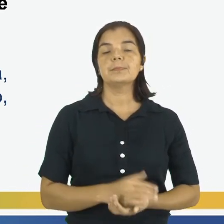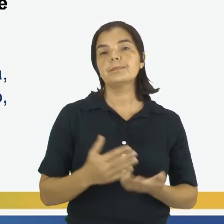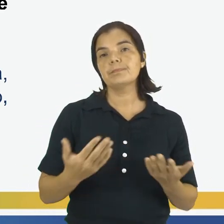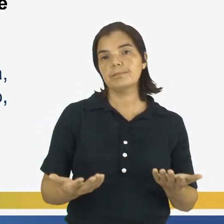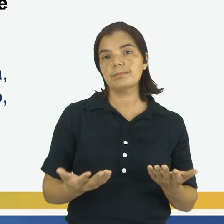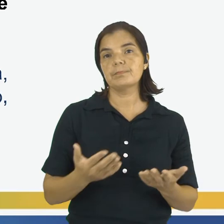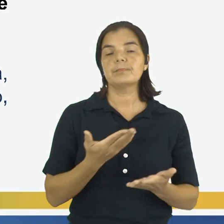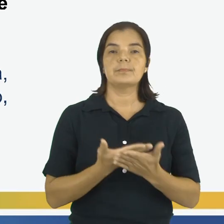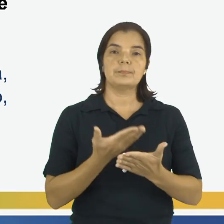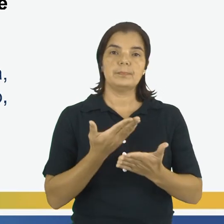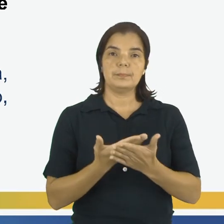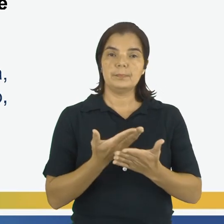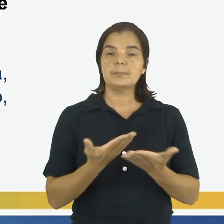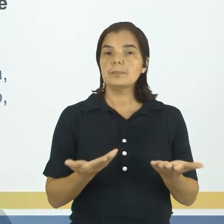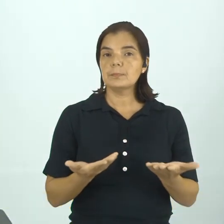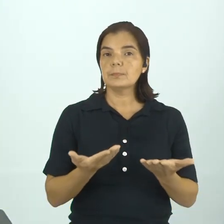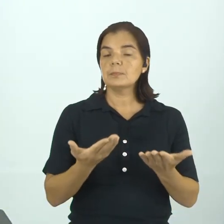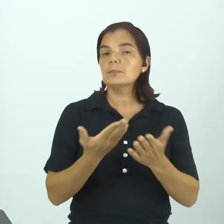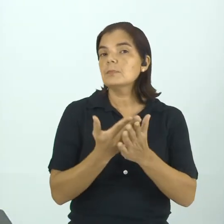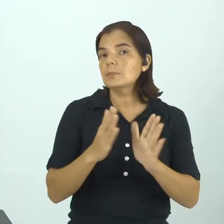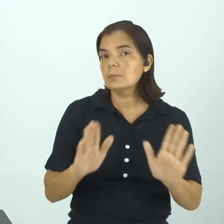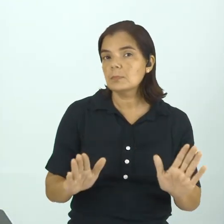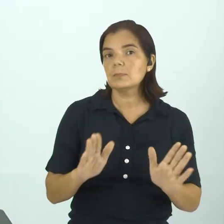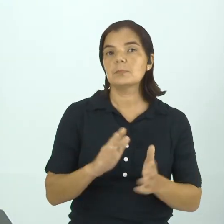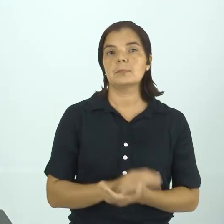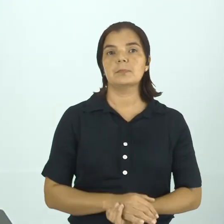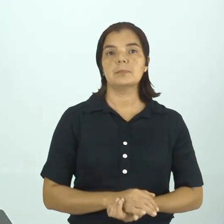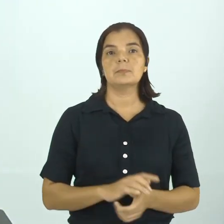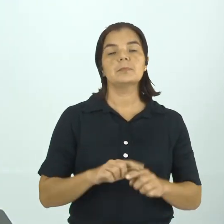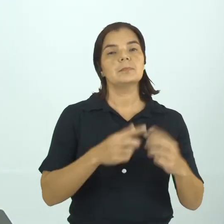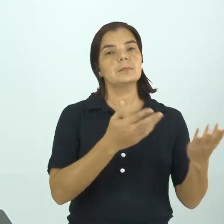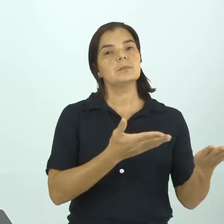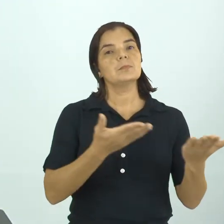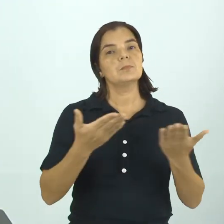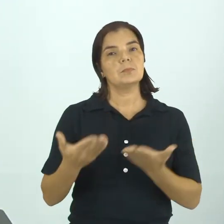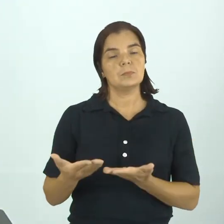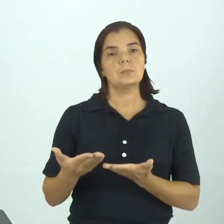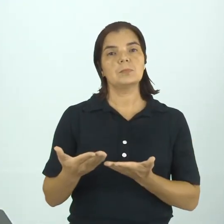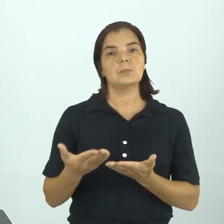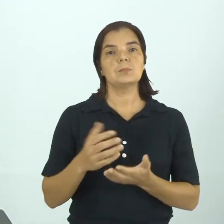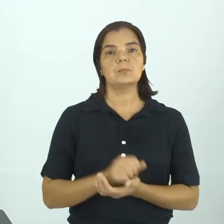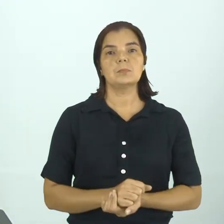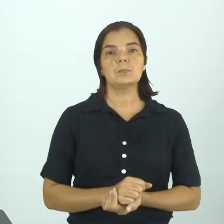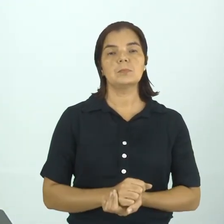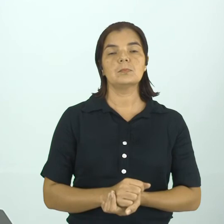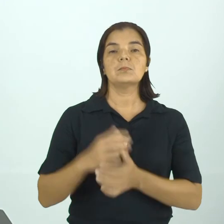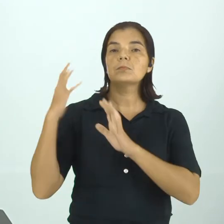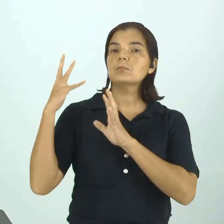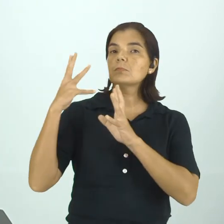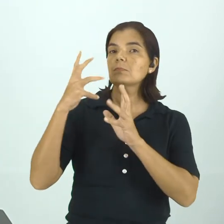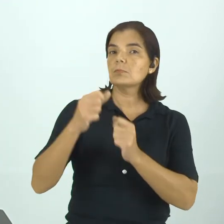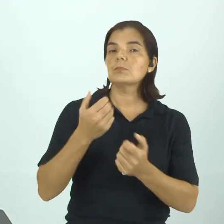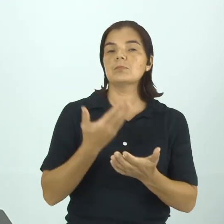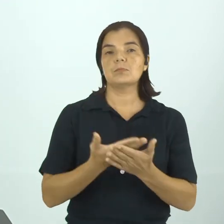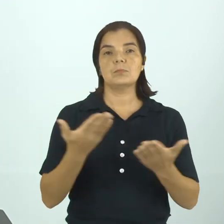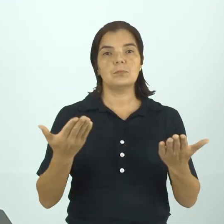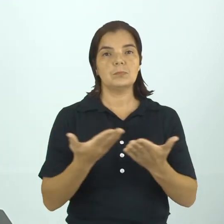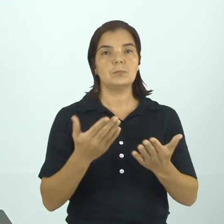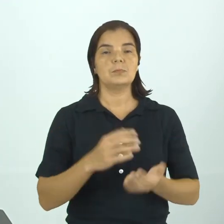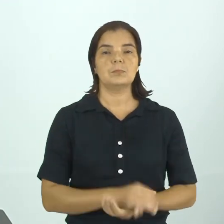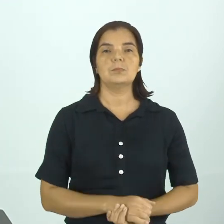Bom, crianças, nossa aula atividade acaba aqui, mas eu convido vocês para estar recapitulando o que nós estudamos